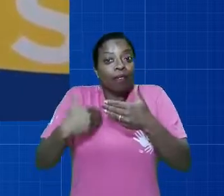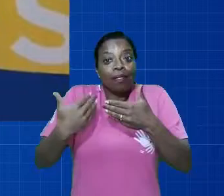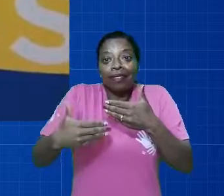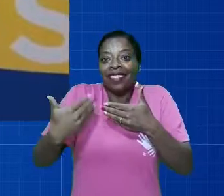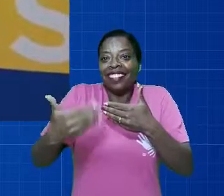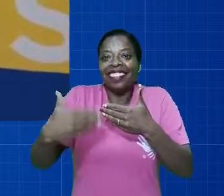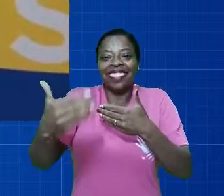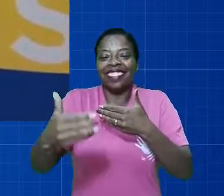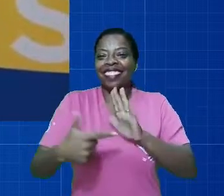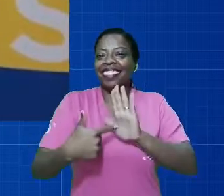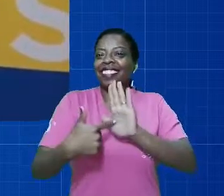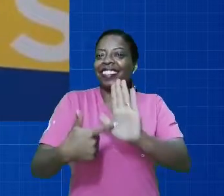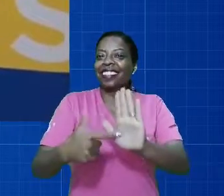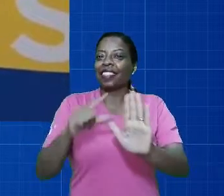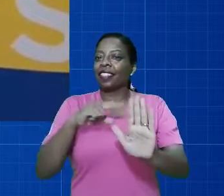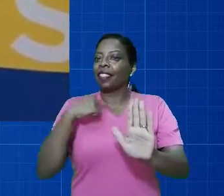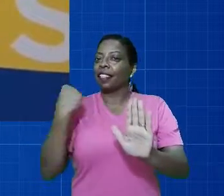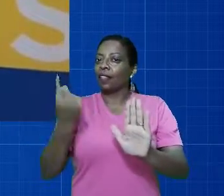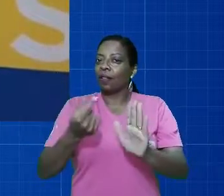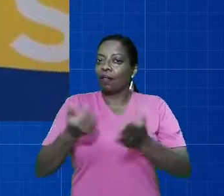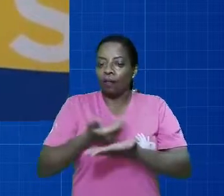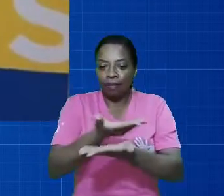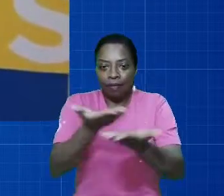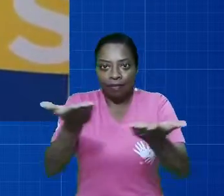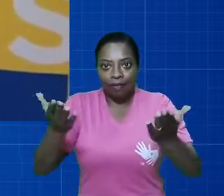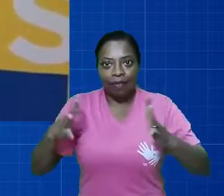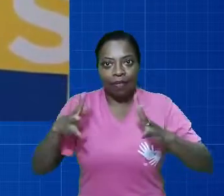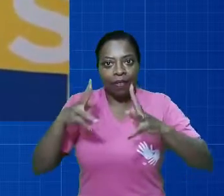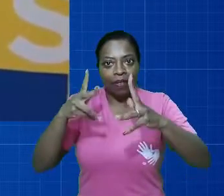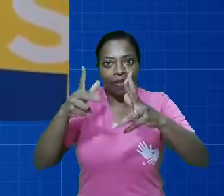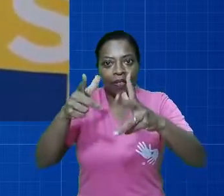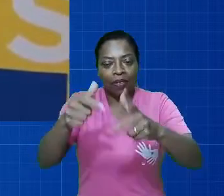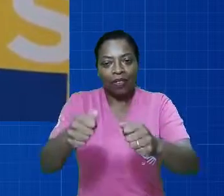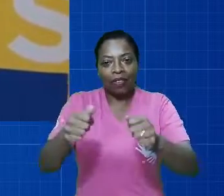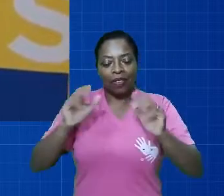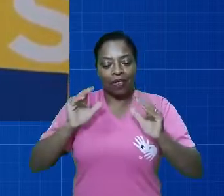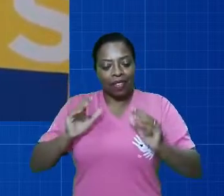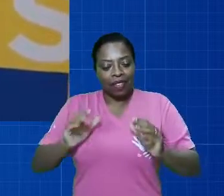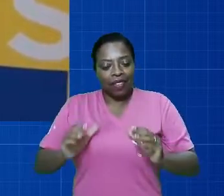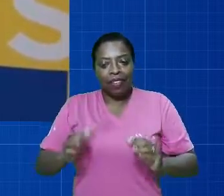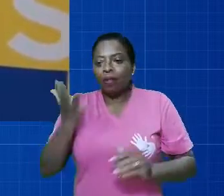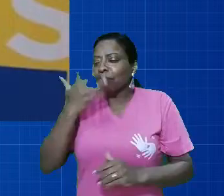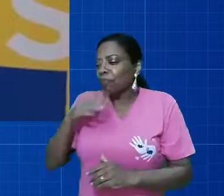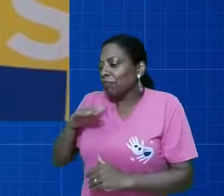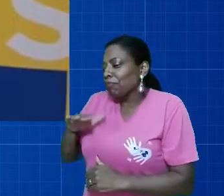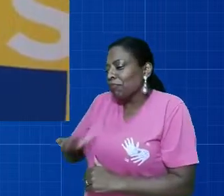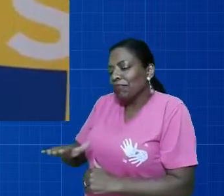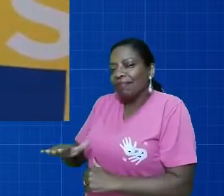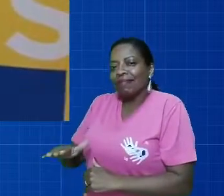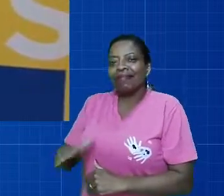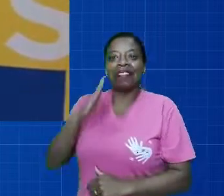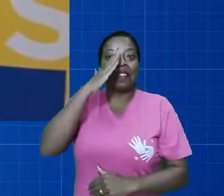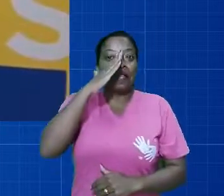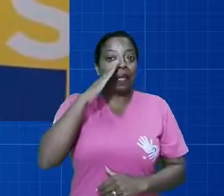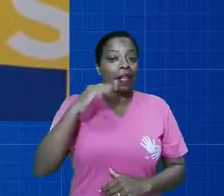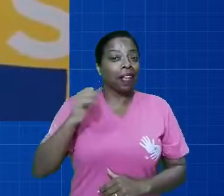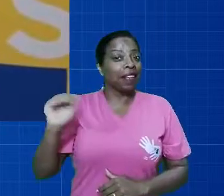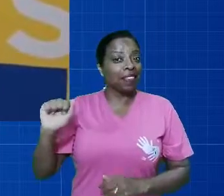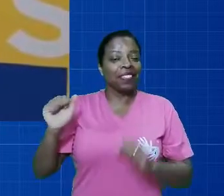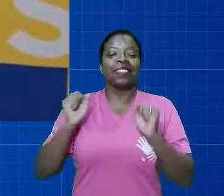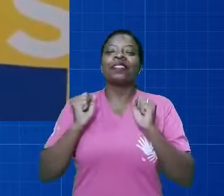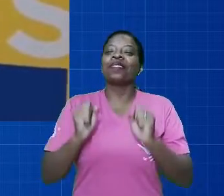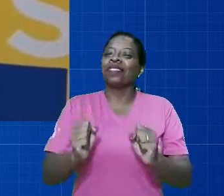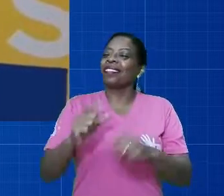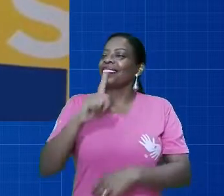que nós estamos possibilitando aos cidadãos araucarienses, aos pequenos cidadãos araucarienses, essa possibilidade